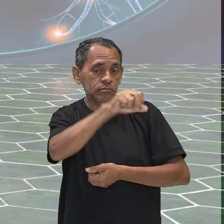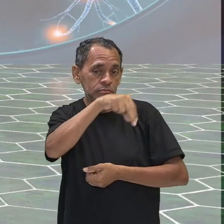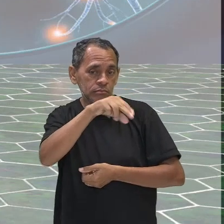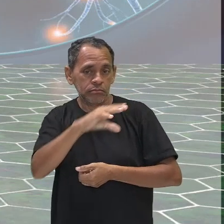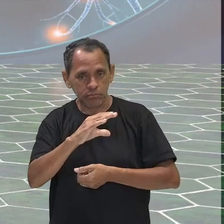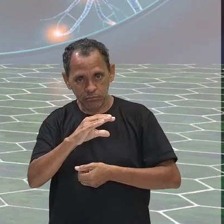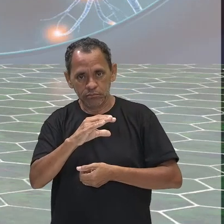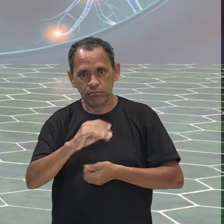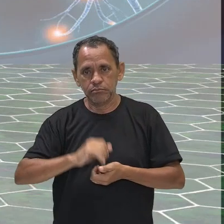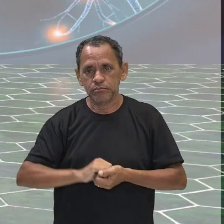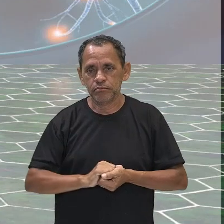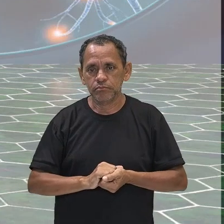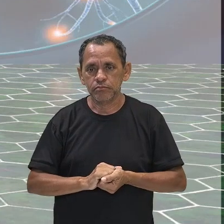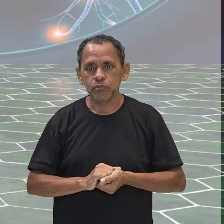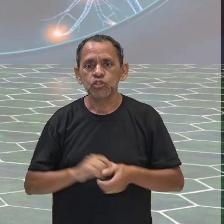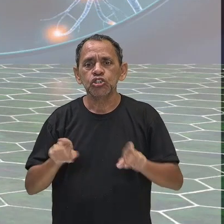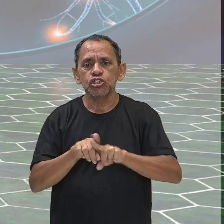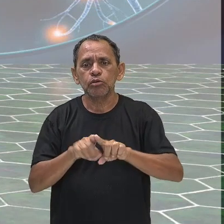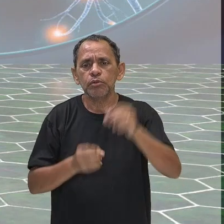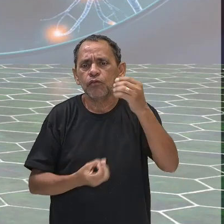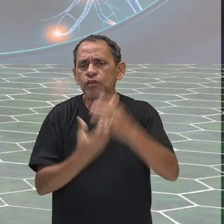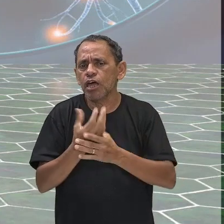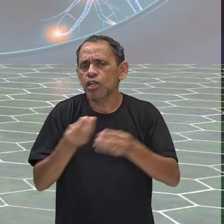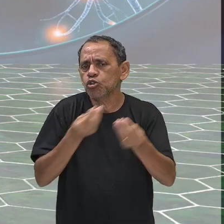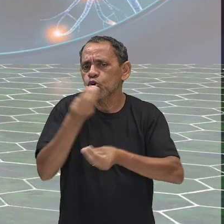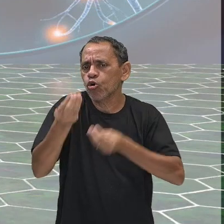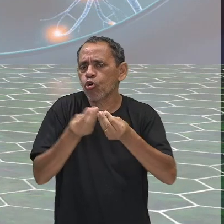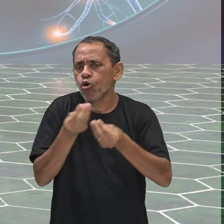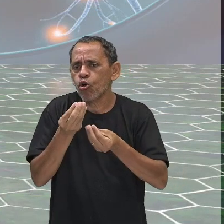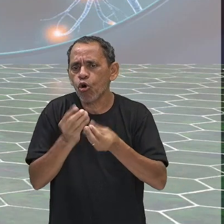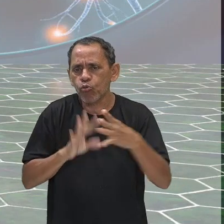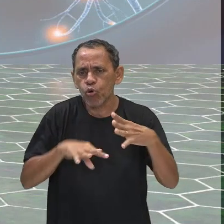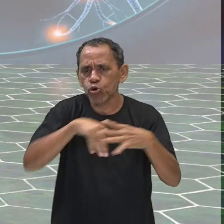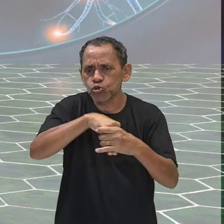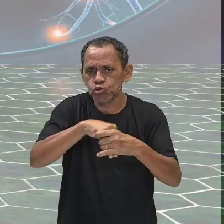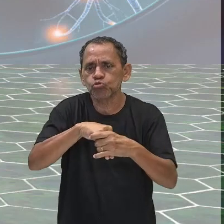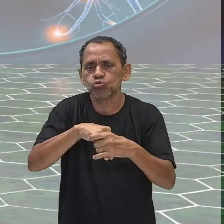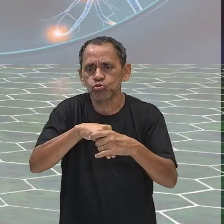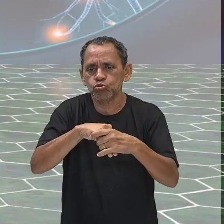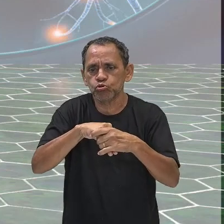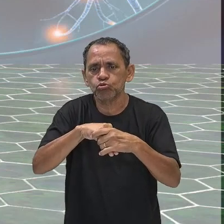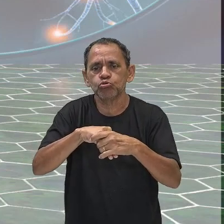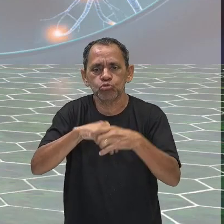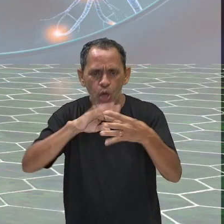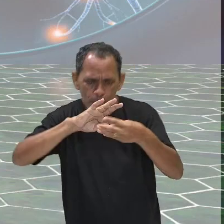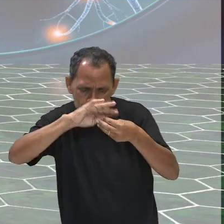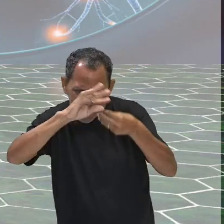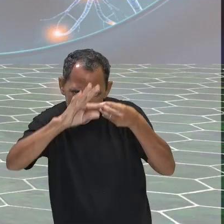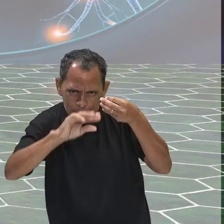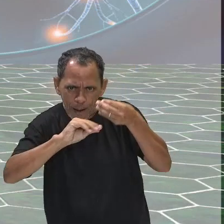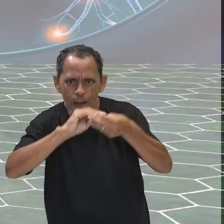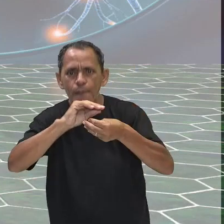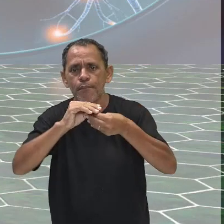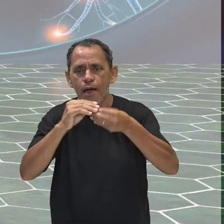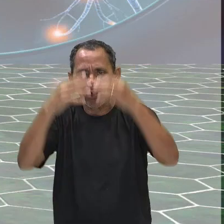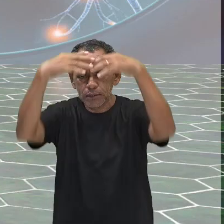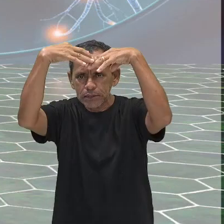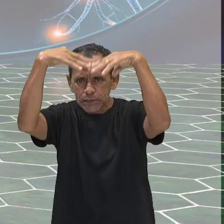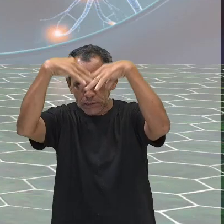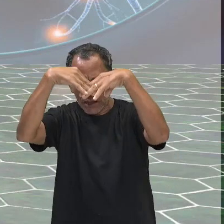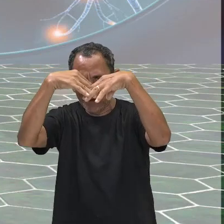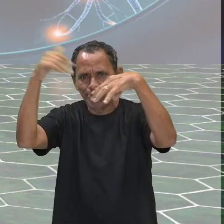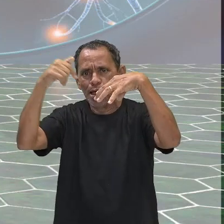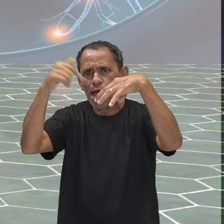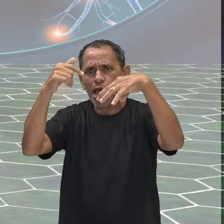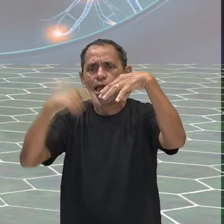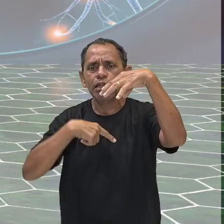vocês, é formado pelo encéfalo e lá dentro um dos componentes é o cérebro e a medula espinhal